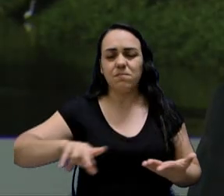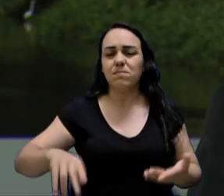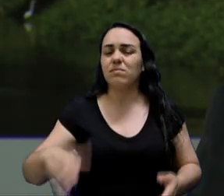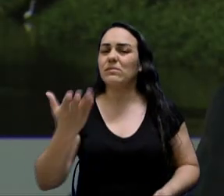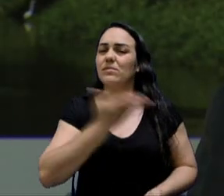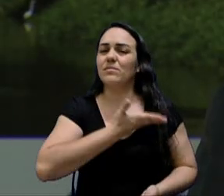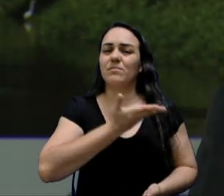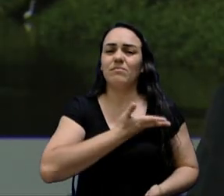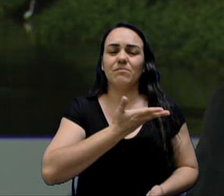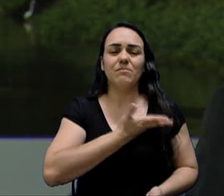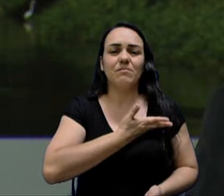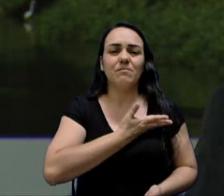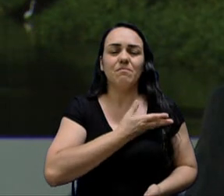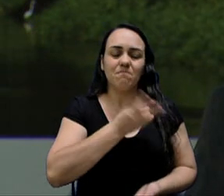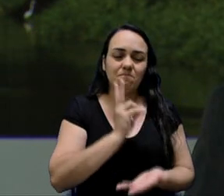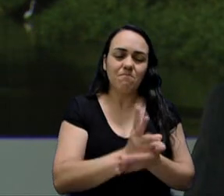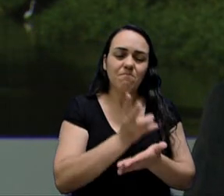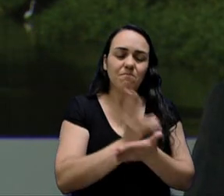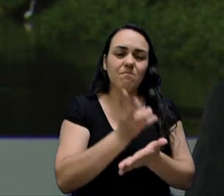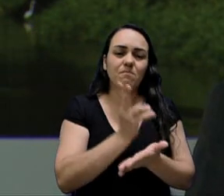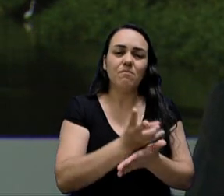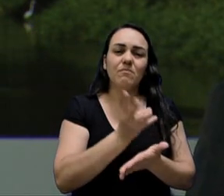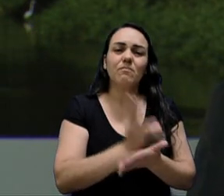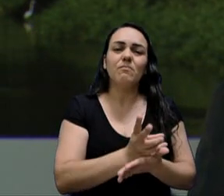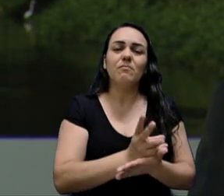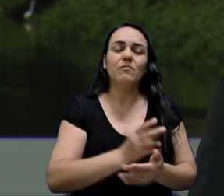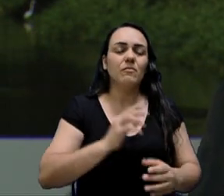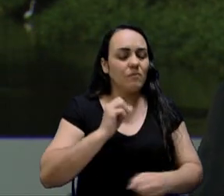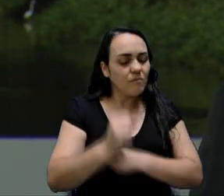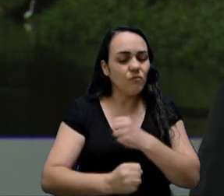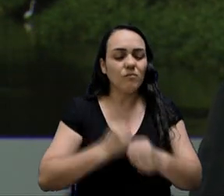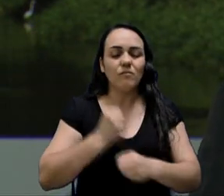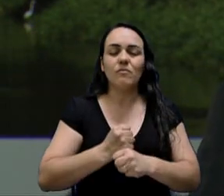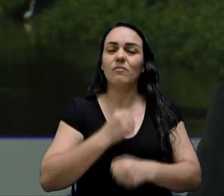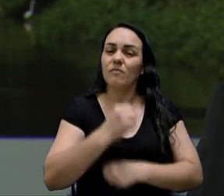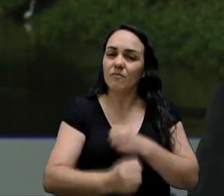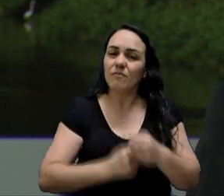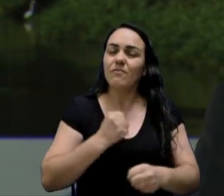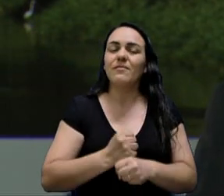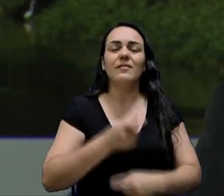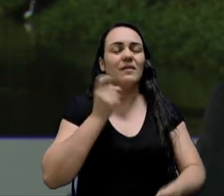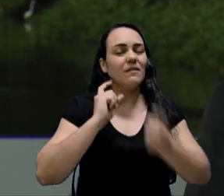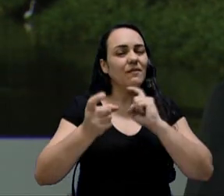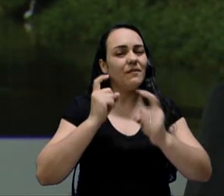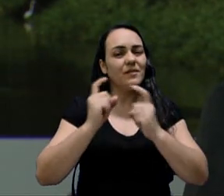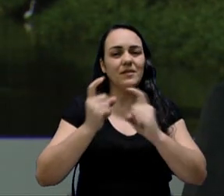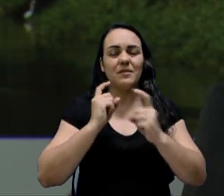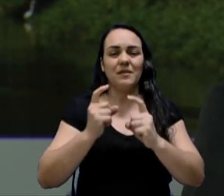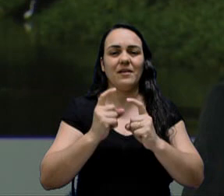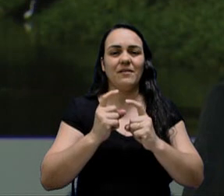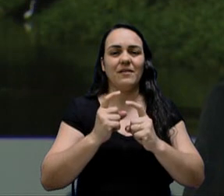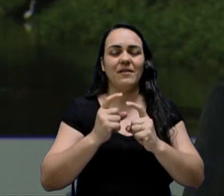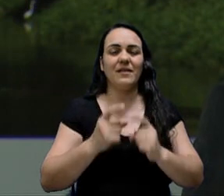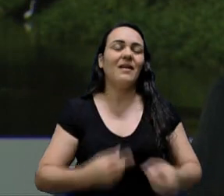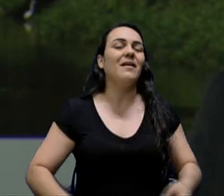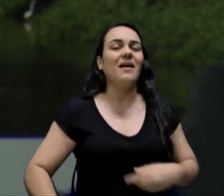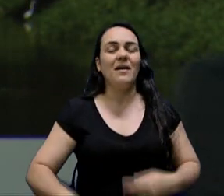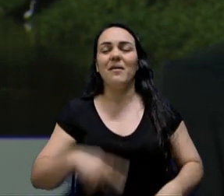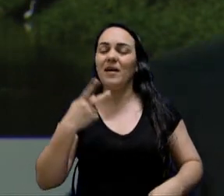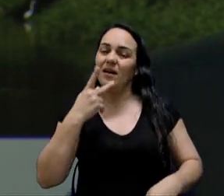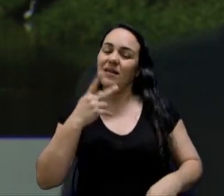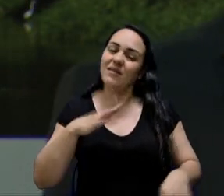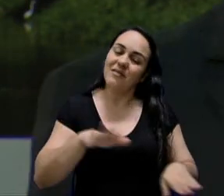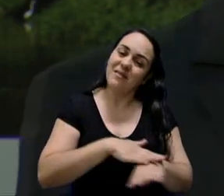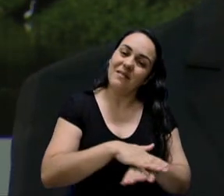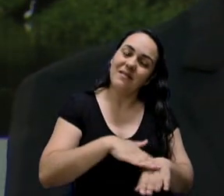meus amigos de sempre. Todo ano nos reunimos para o que a gente chama de desagravo.